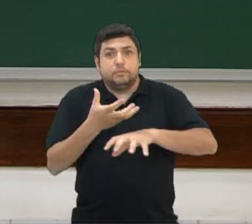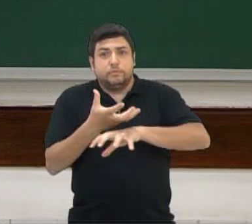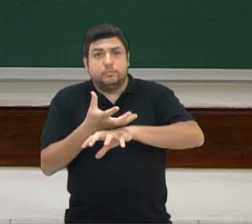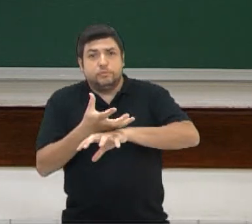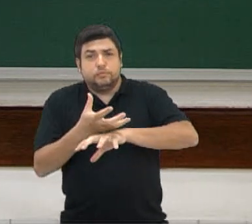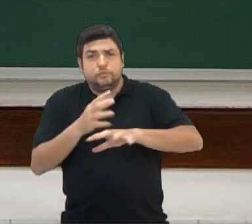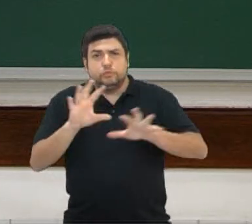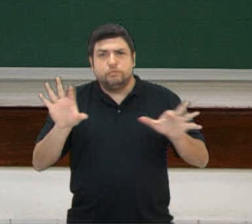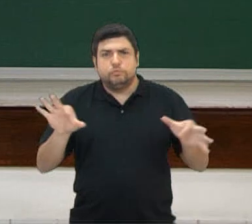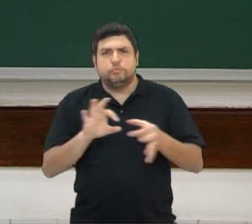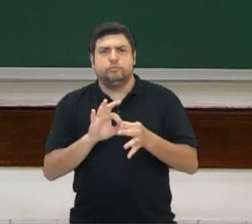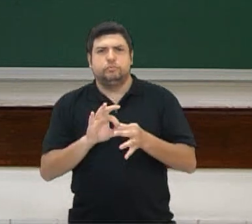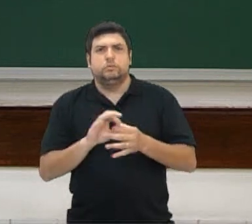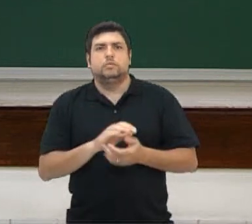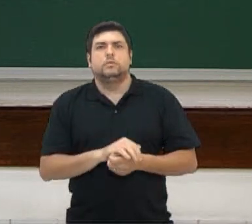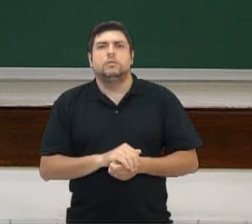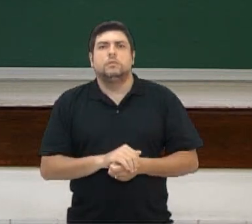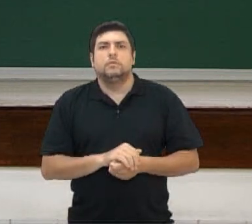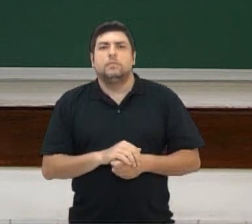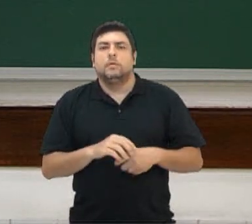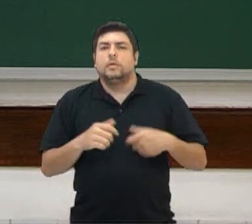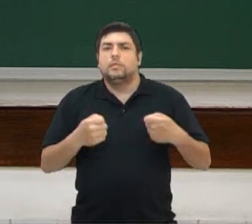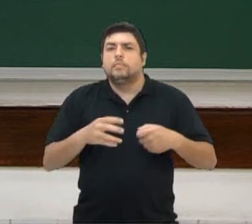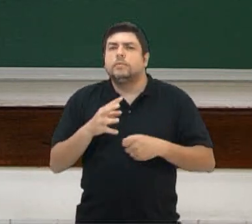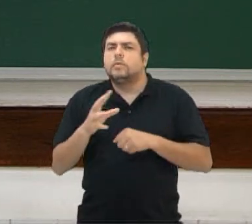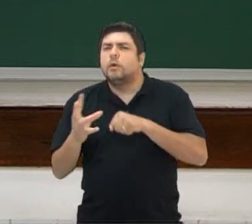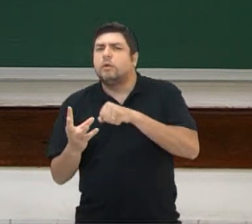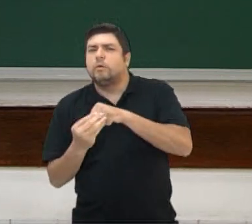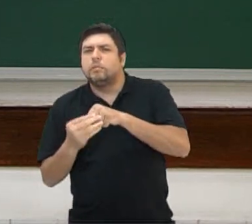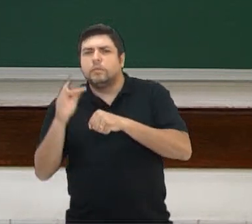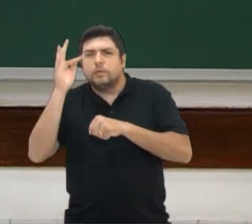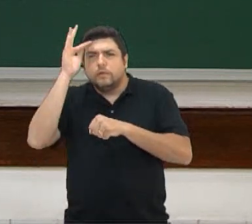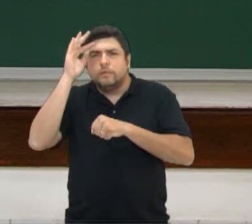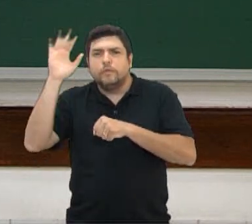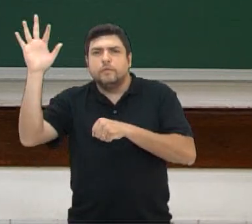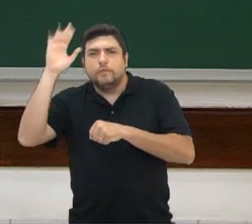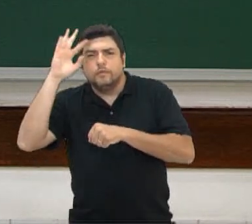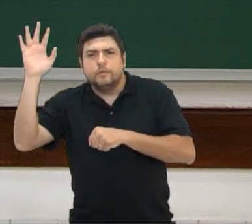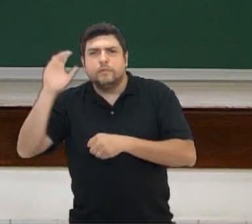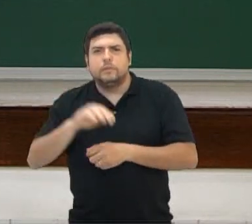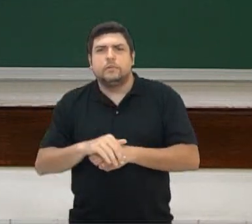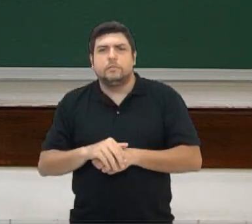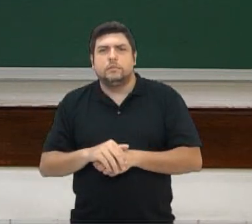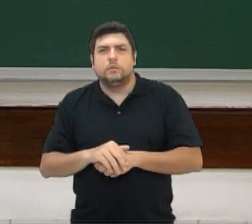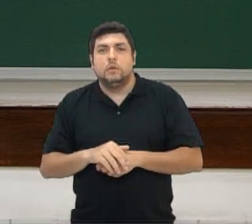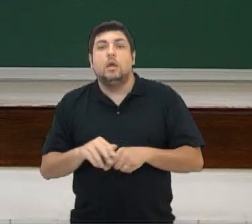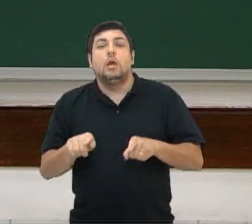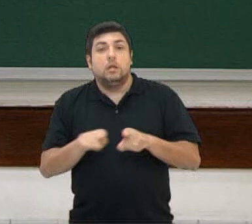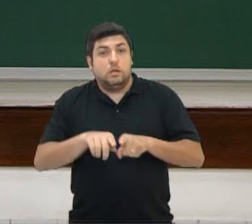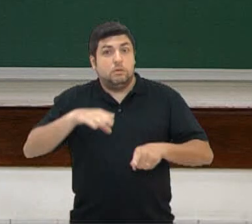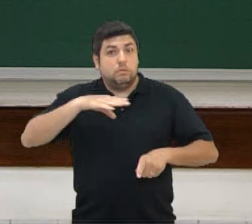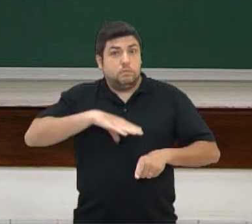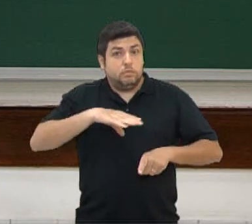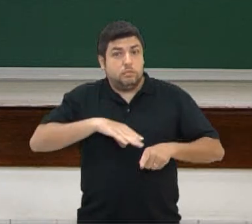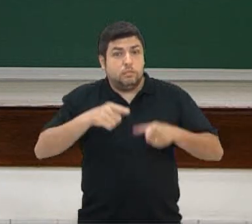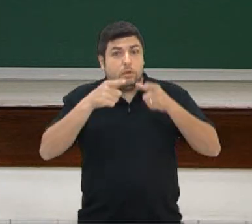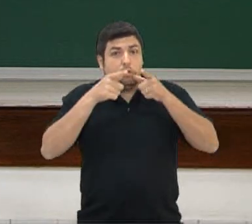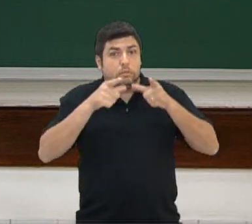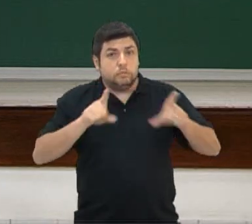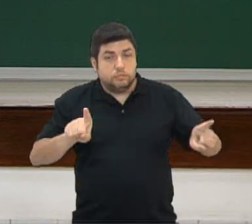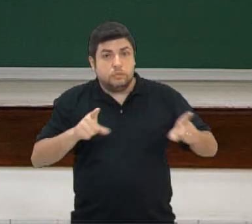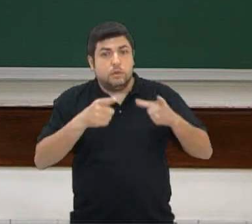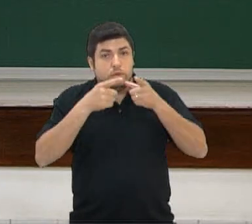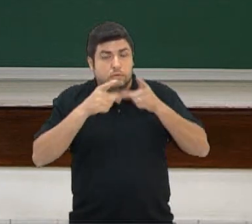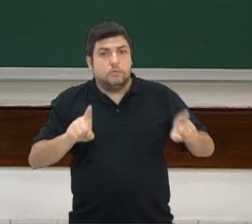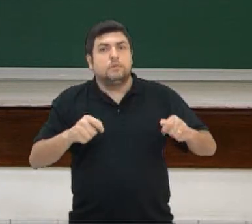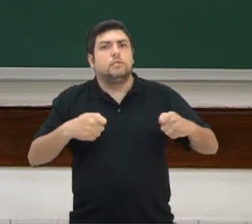interdisciplinaridade. Você precisa do conhecimento filosófico, você precisa do conhecimento linguístico, da gramática do português, você precisa do